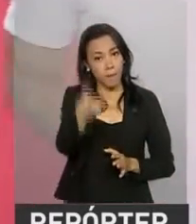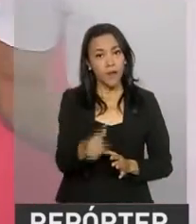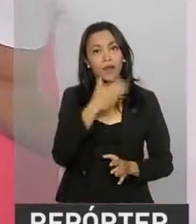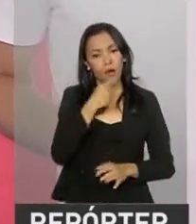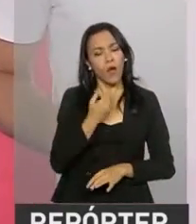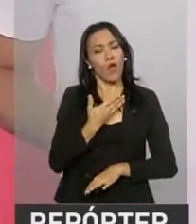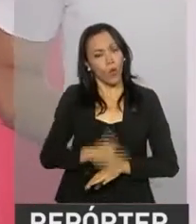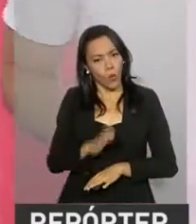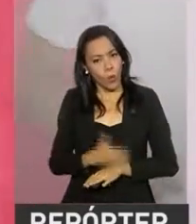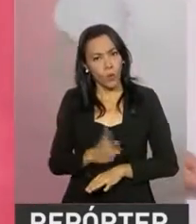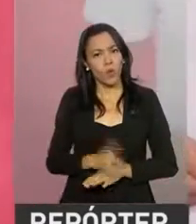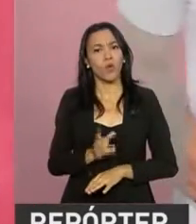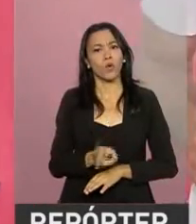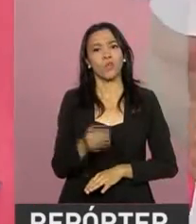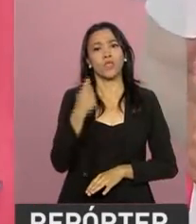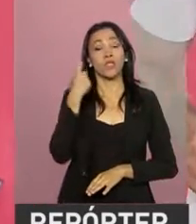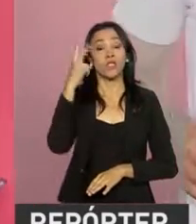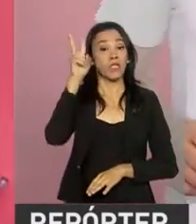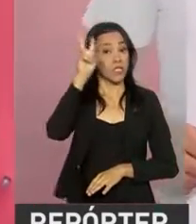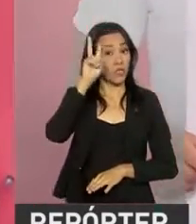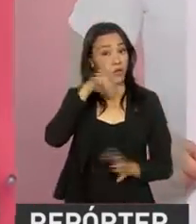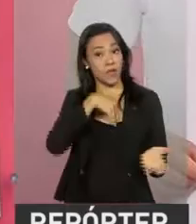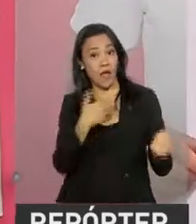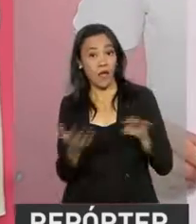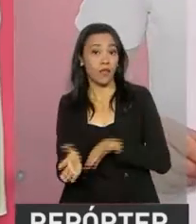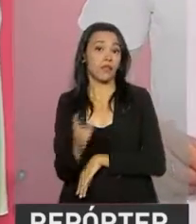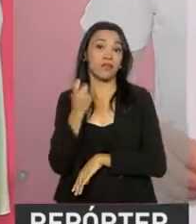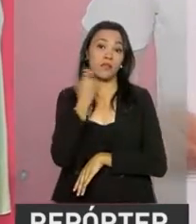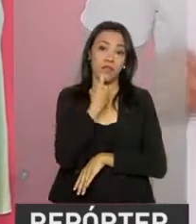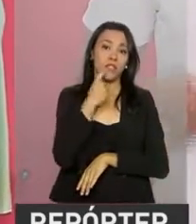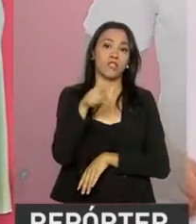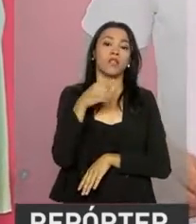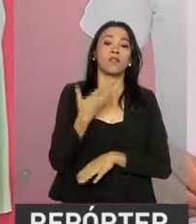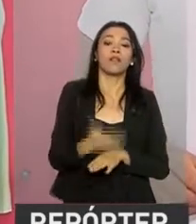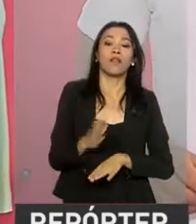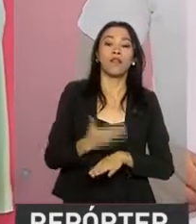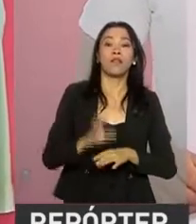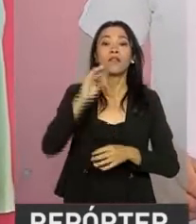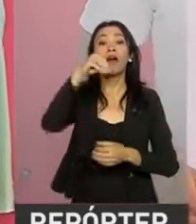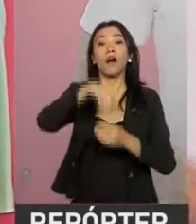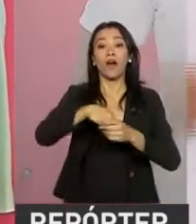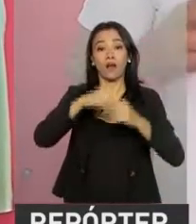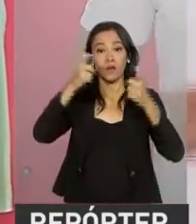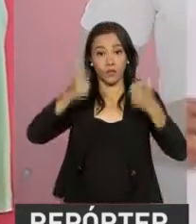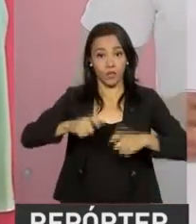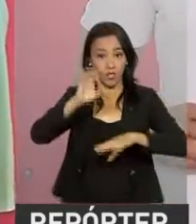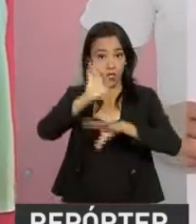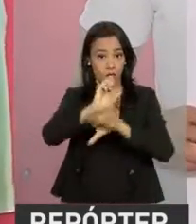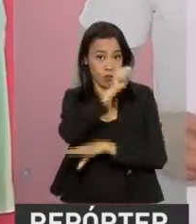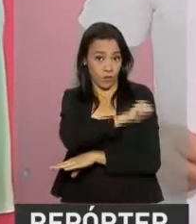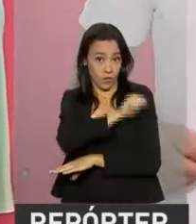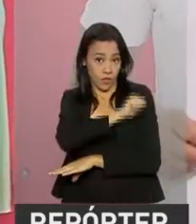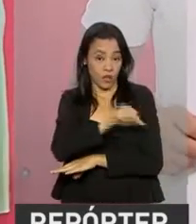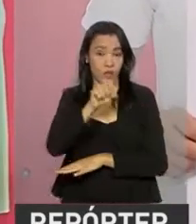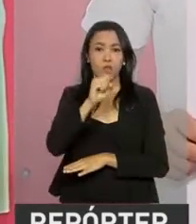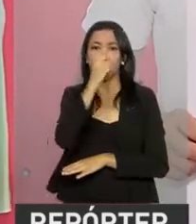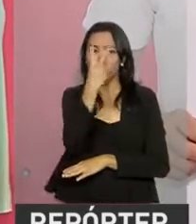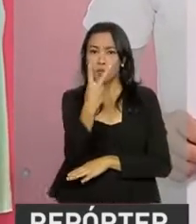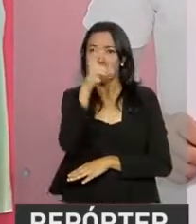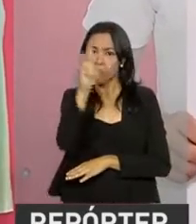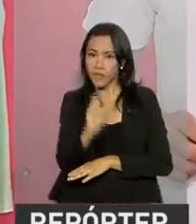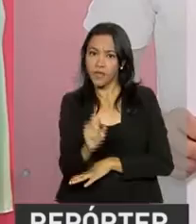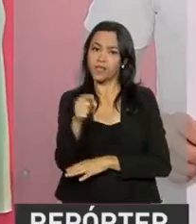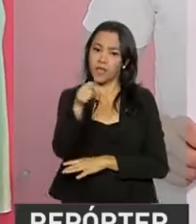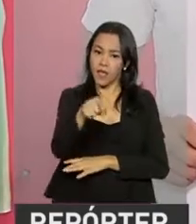mesmo ritmo. De segunda a sexta, ele treina no Instituto Benjamin Constant, aqui no Rio de Janeiro. E 2 vezes por semana, ele vem para